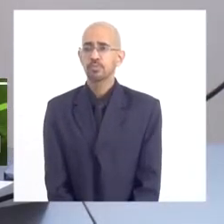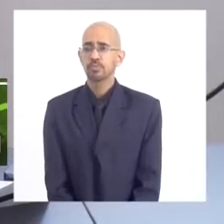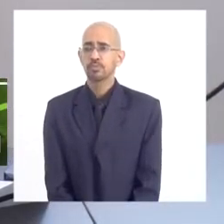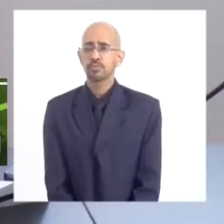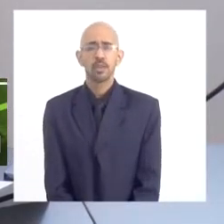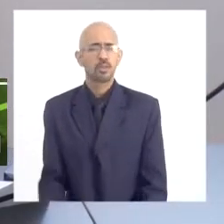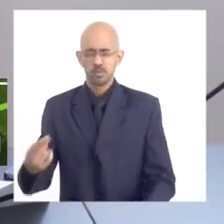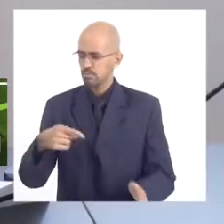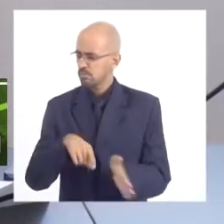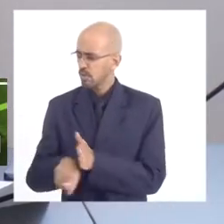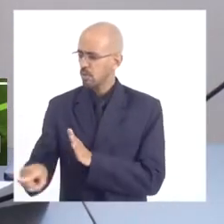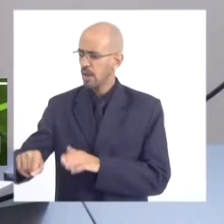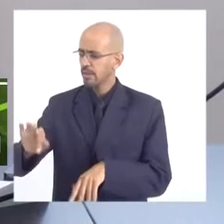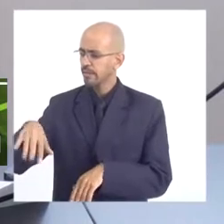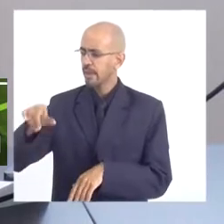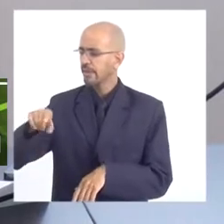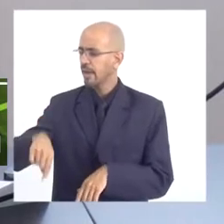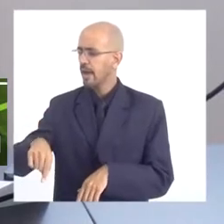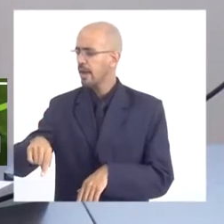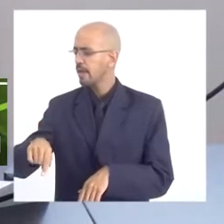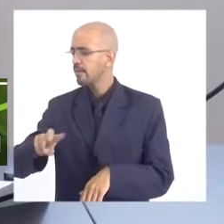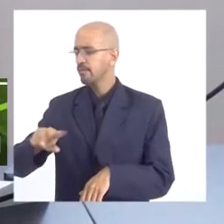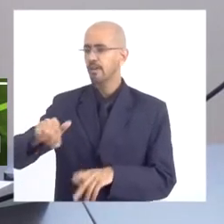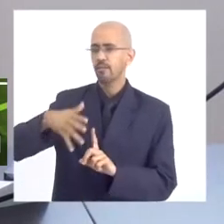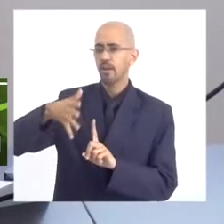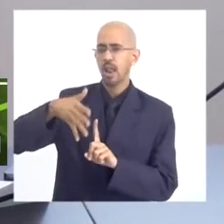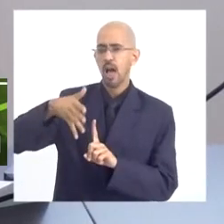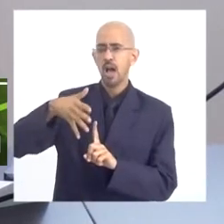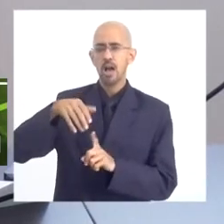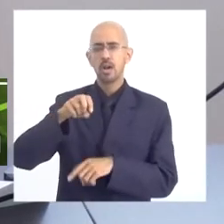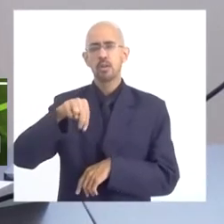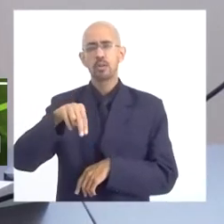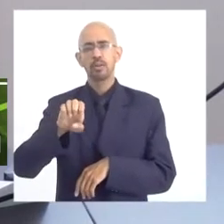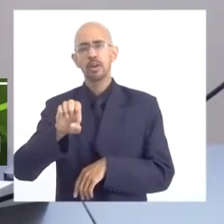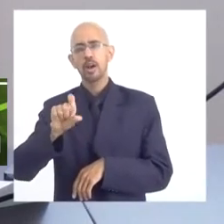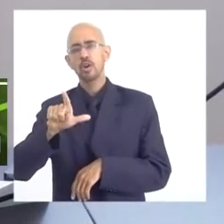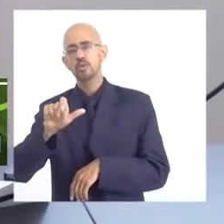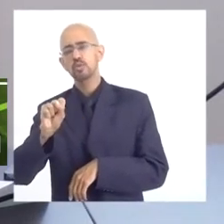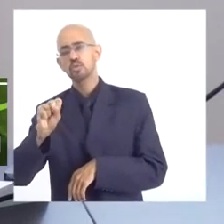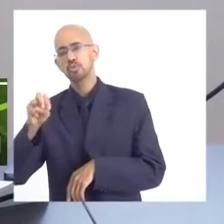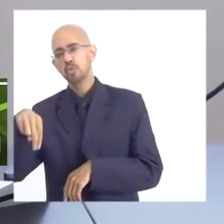Quem é que vai falar? Vai ser o Nelson Rocha ou vai ser o Zamit?